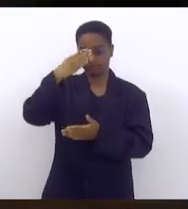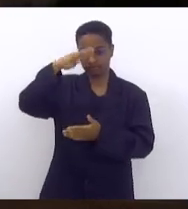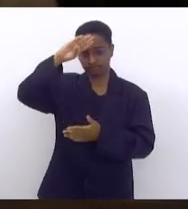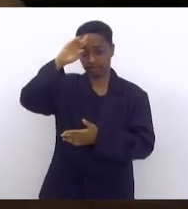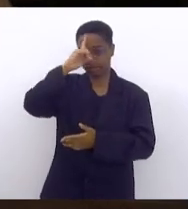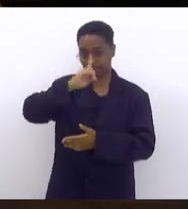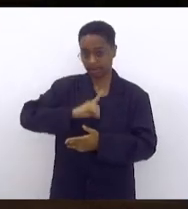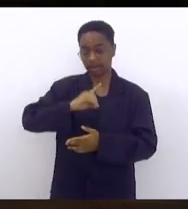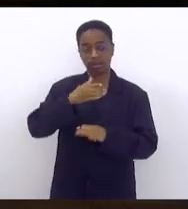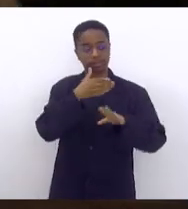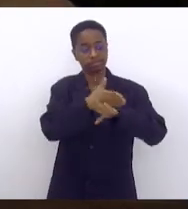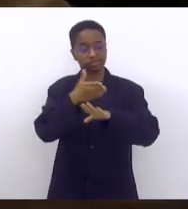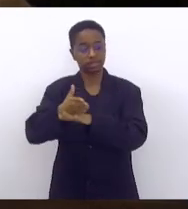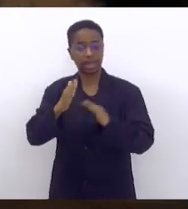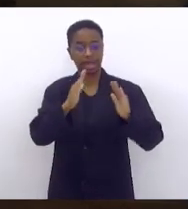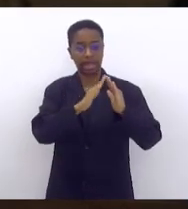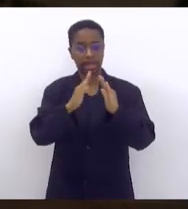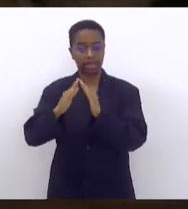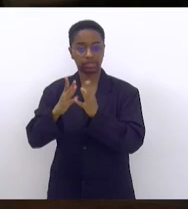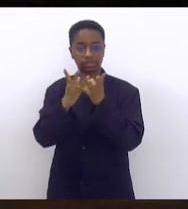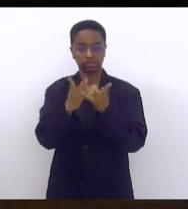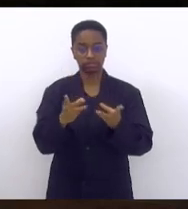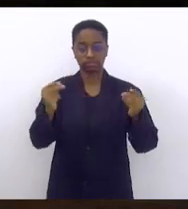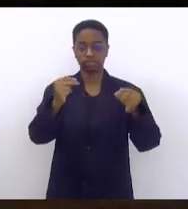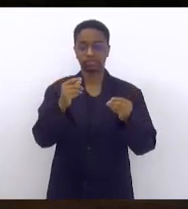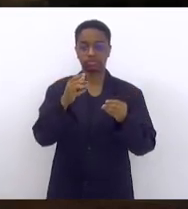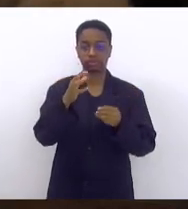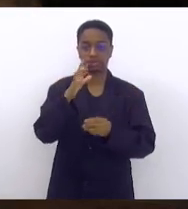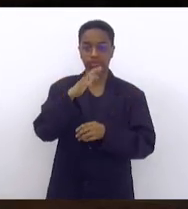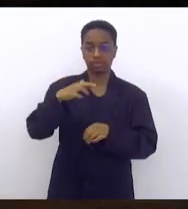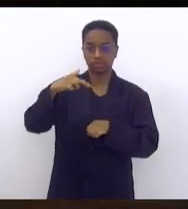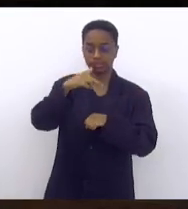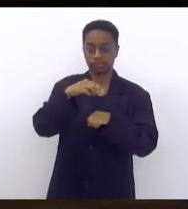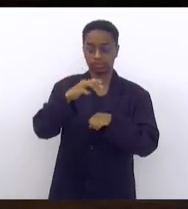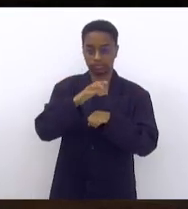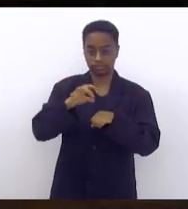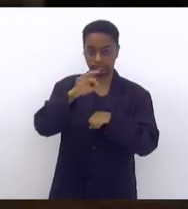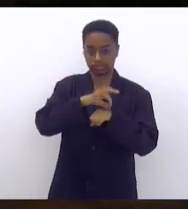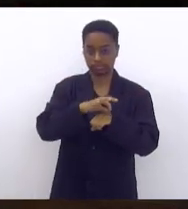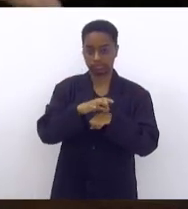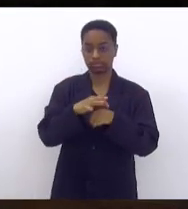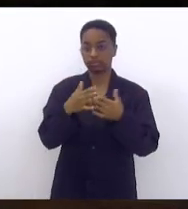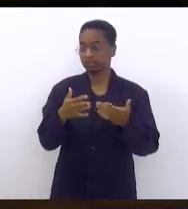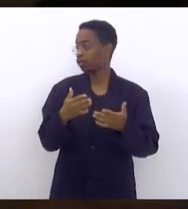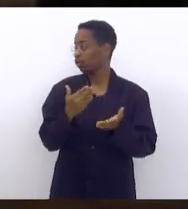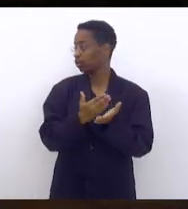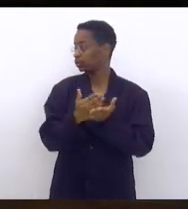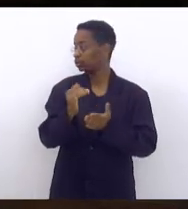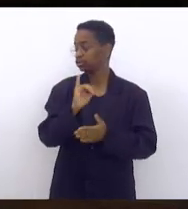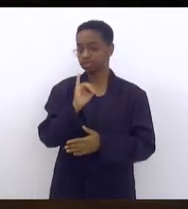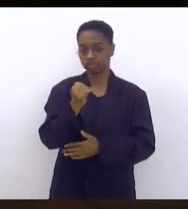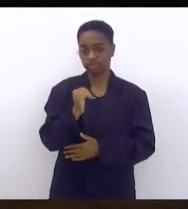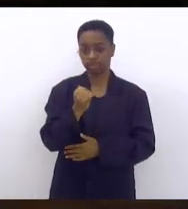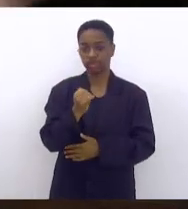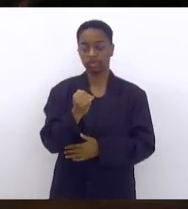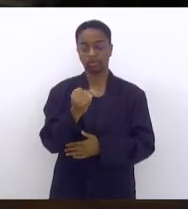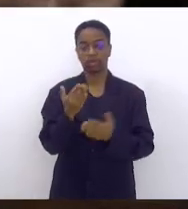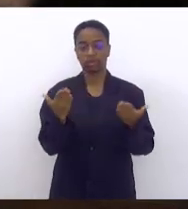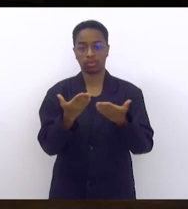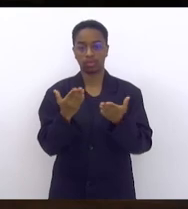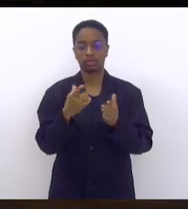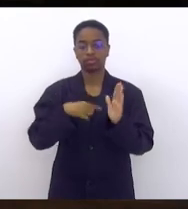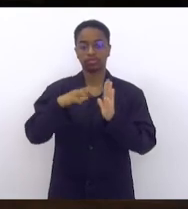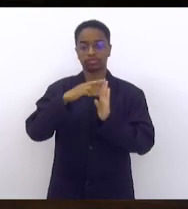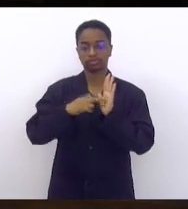casa e eliminando os criadouros. Ali naquele momento, a nossa profissão, né, e profissão que somente em janeiro desse ano foi regulamentada como